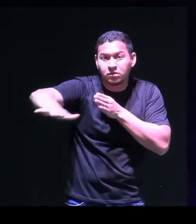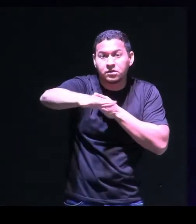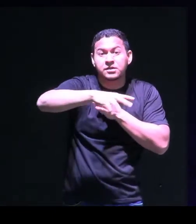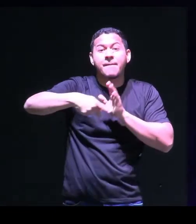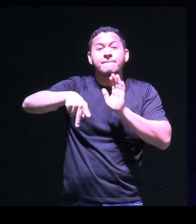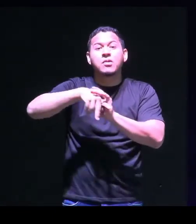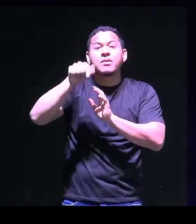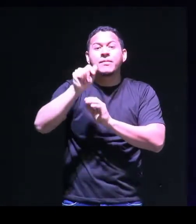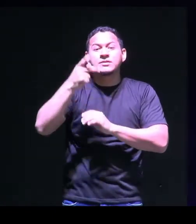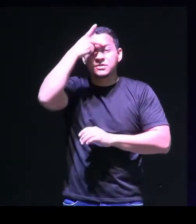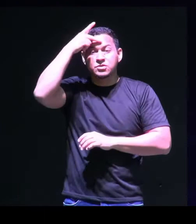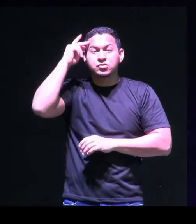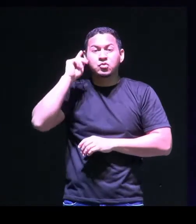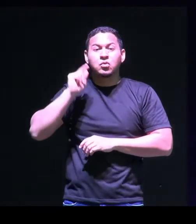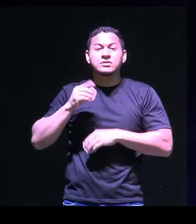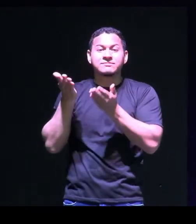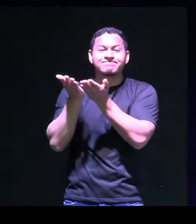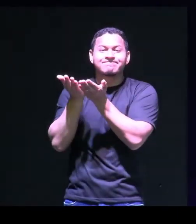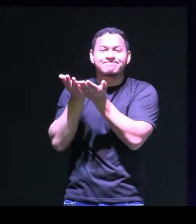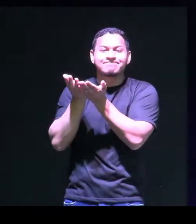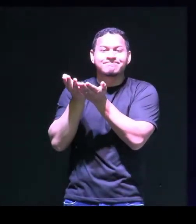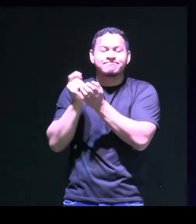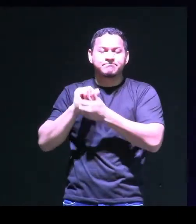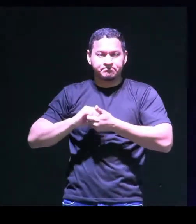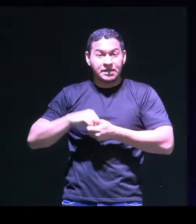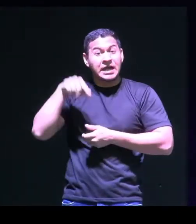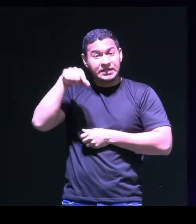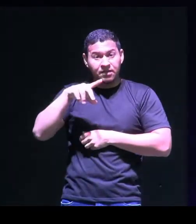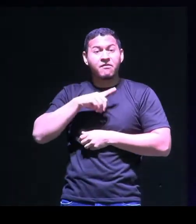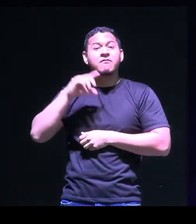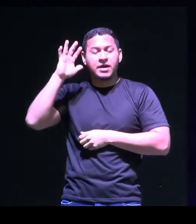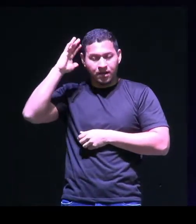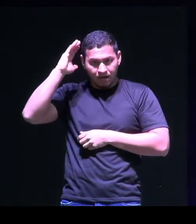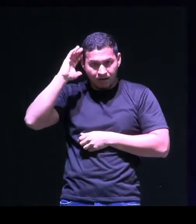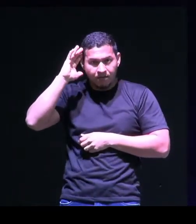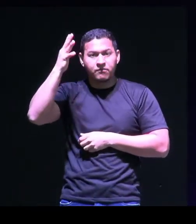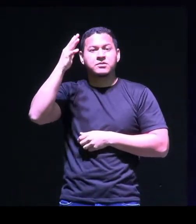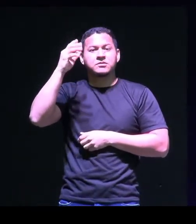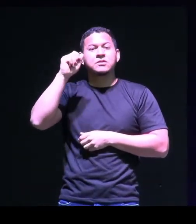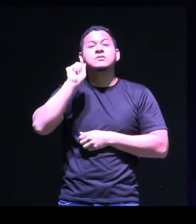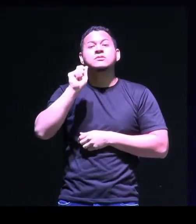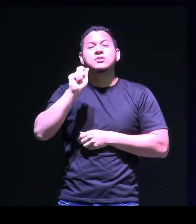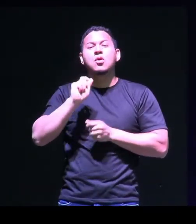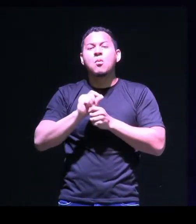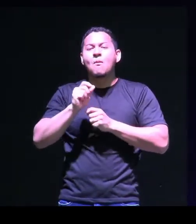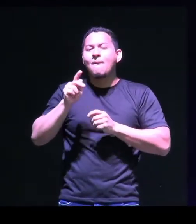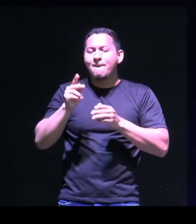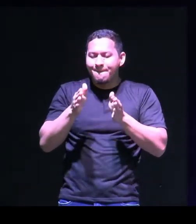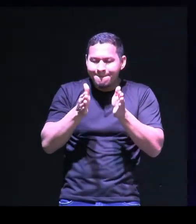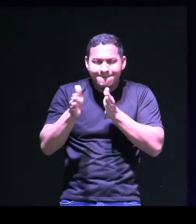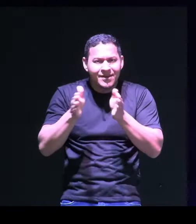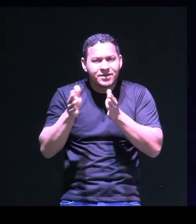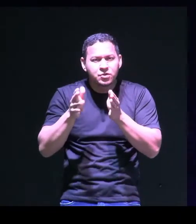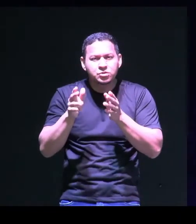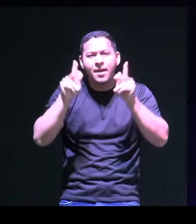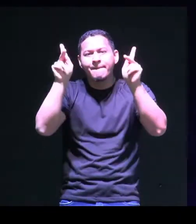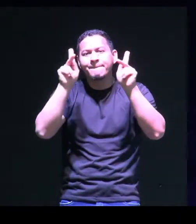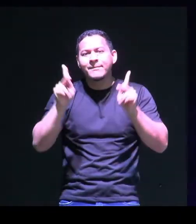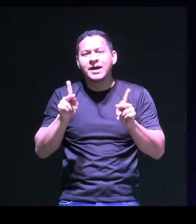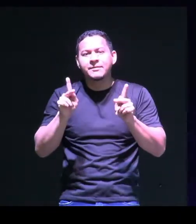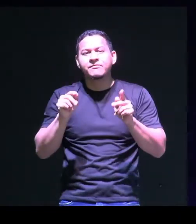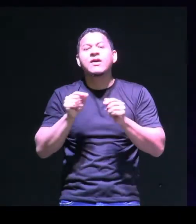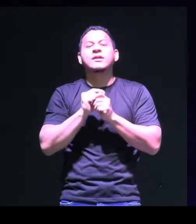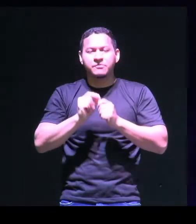Então a conclusão que eles estão tendo é que vai haver um processo de paz que vai permitir judeus